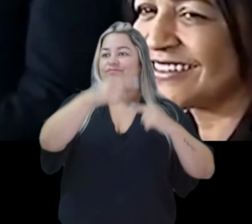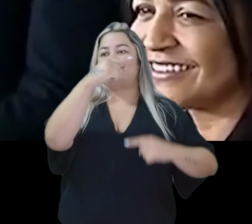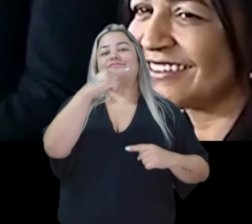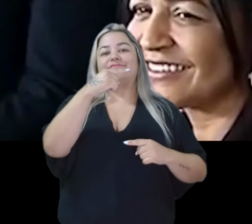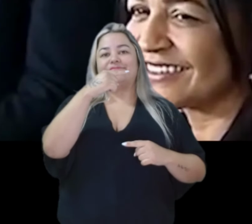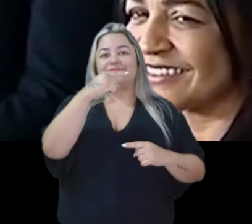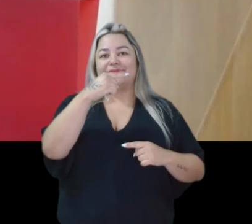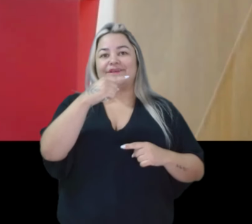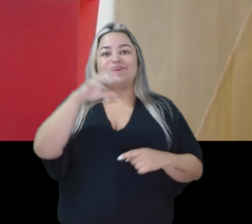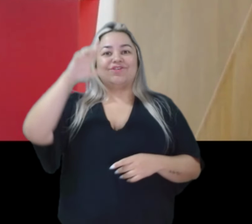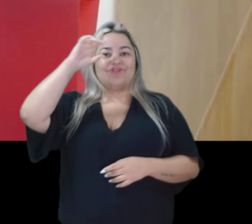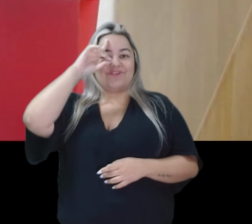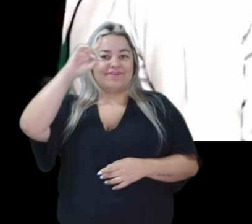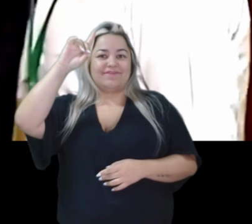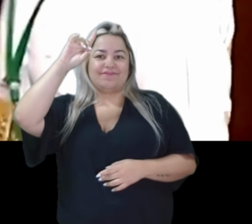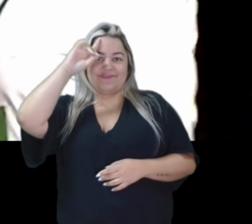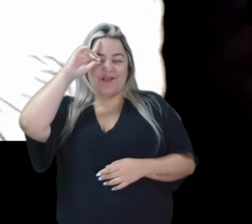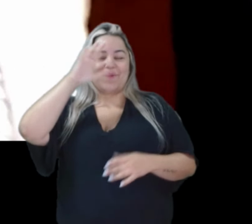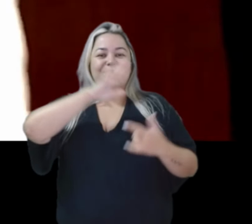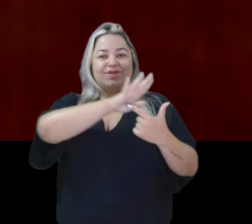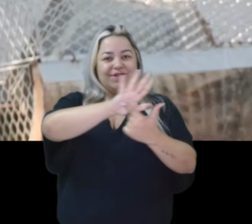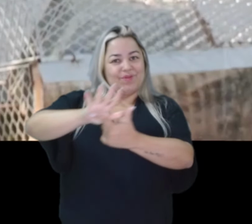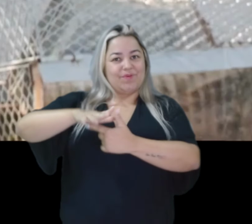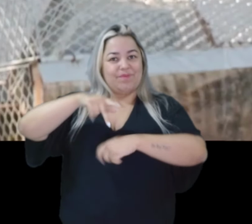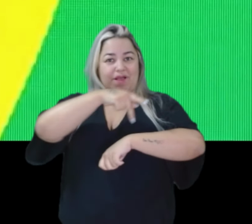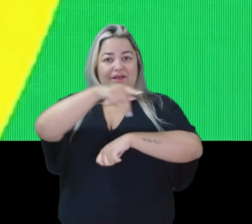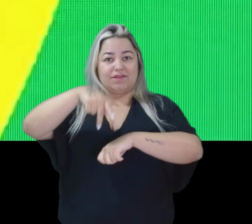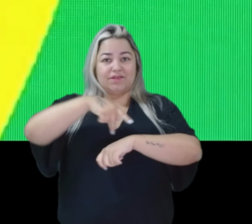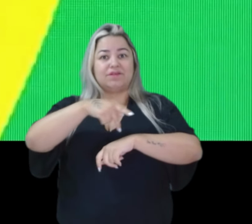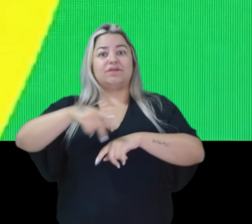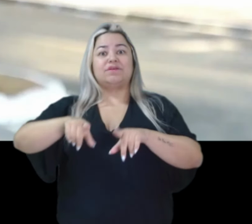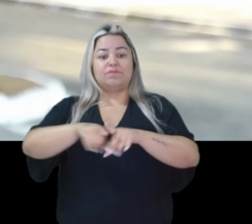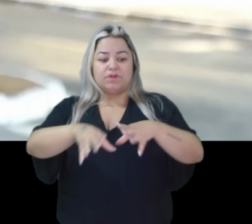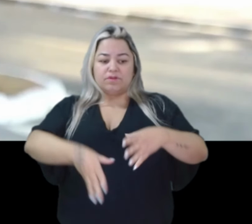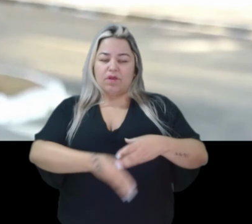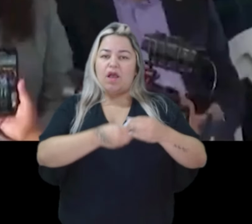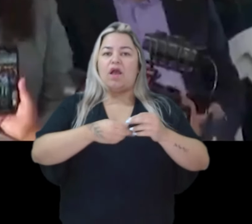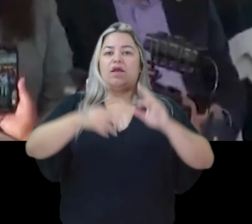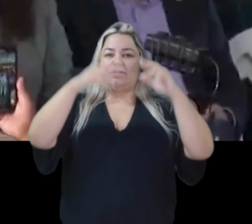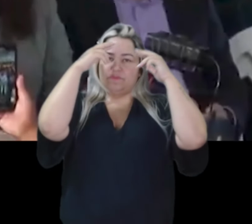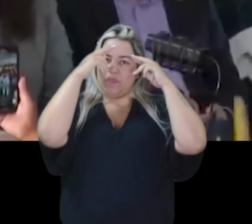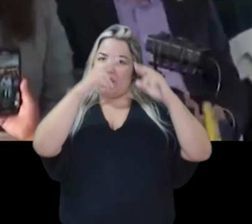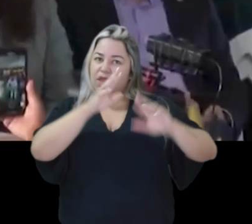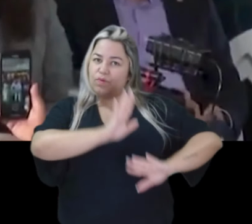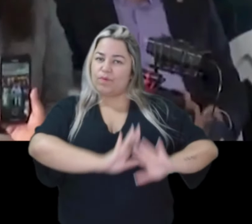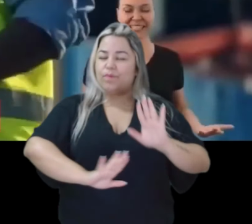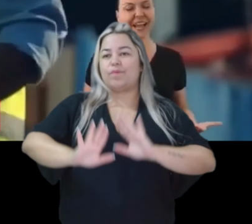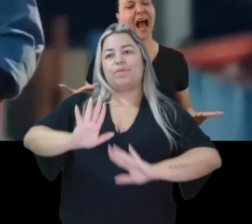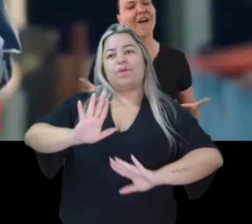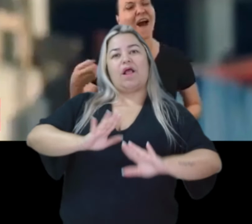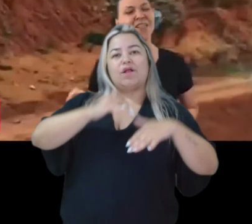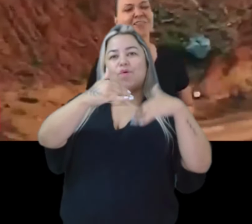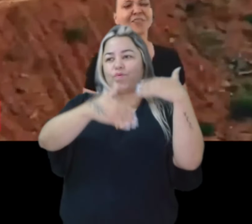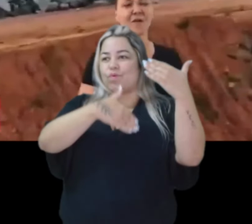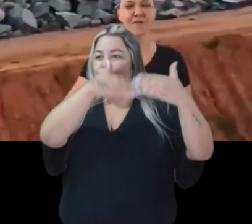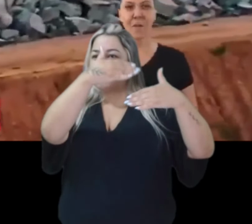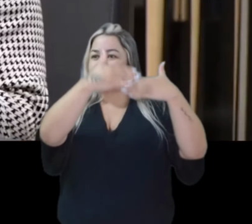reconstrução. Dia após dia, mostramos um país que planta respeito e cuidado para acolher